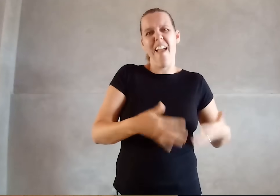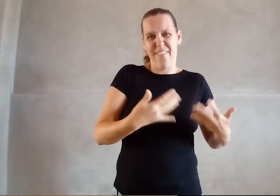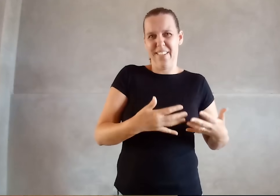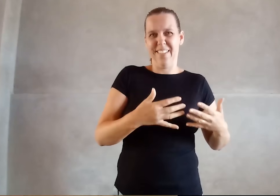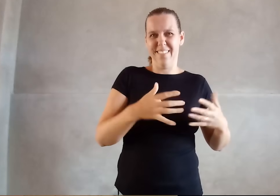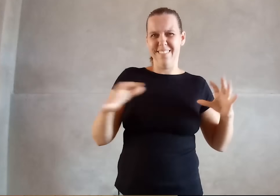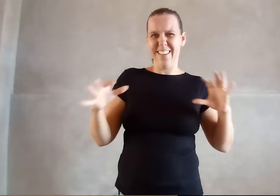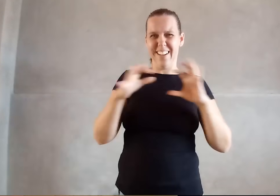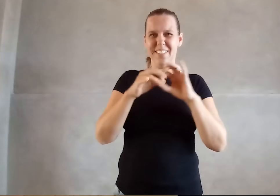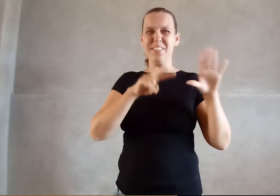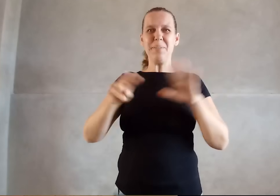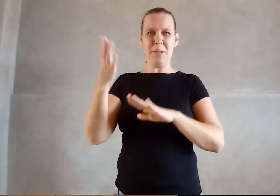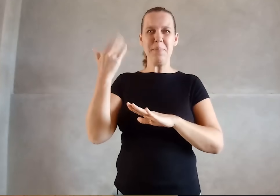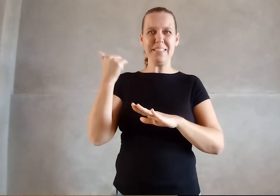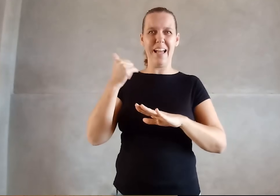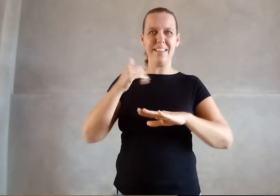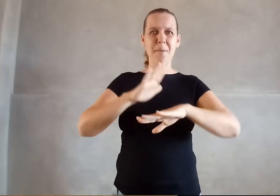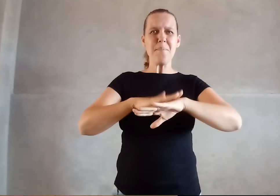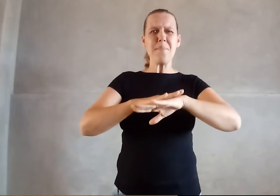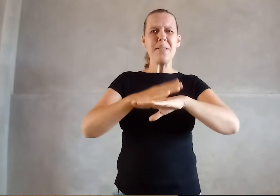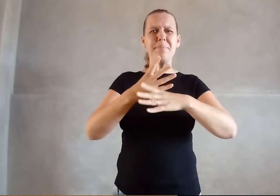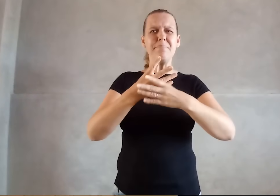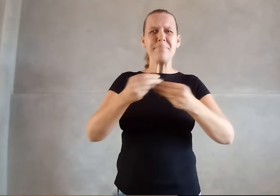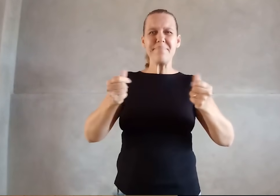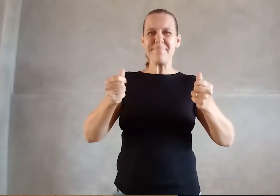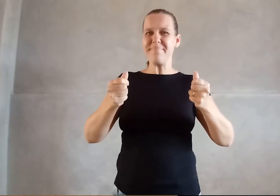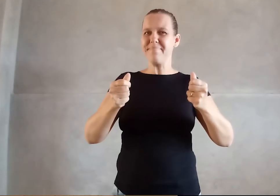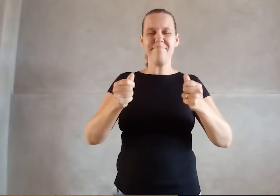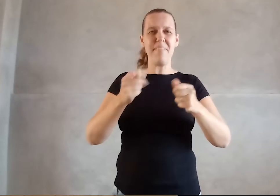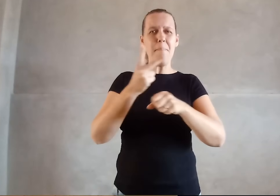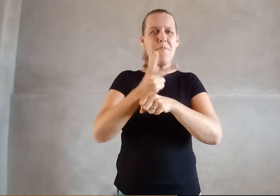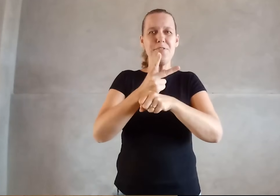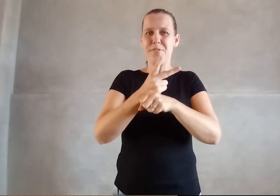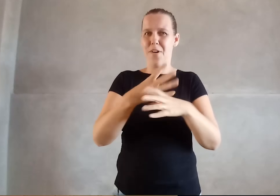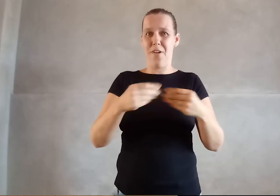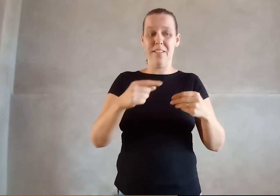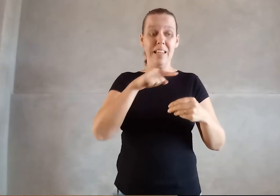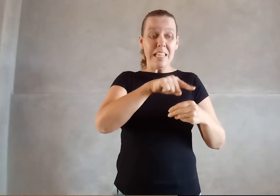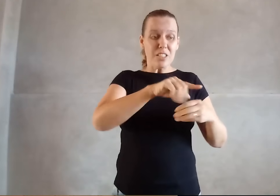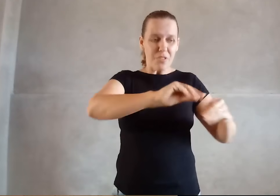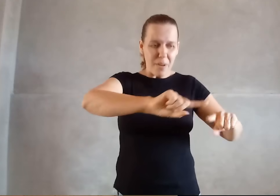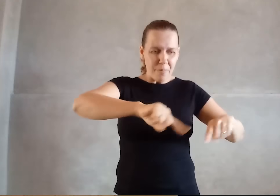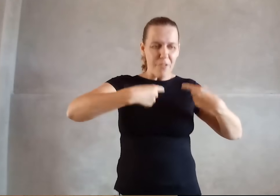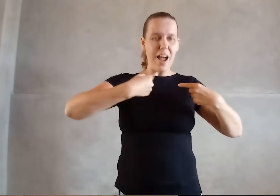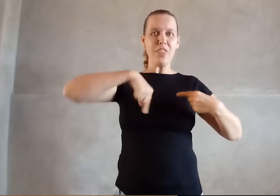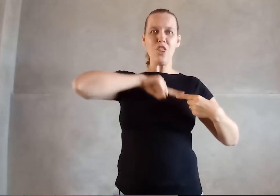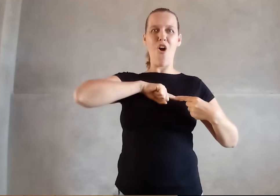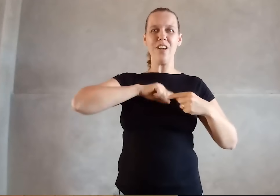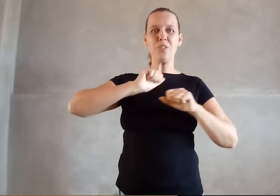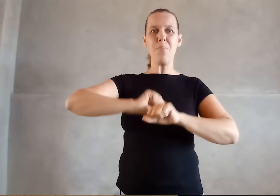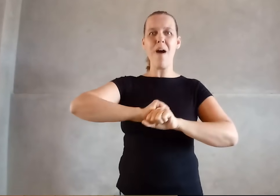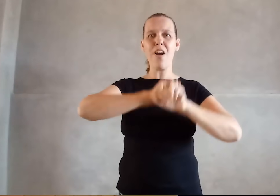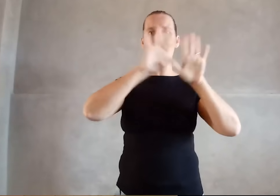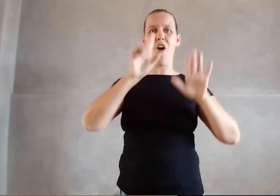passageiros. Eles estão produzindo para nós uma glória eterna, esperança, algo maior, queridos, que